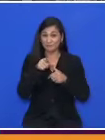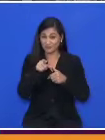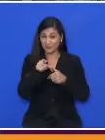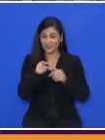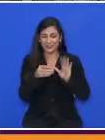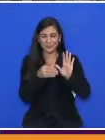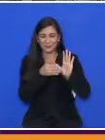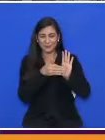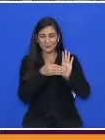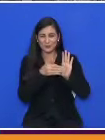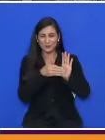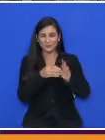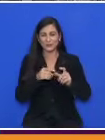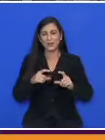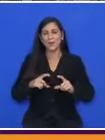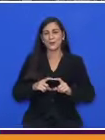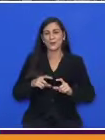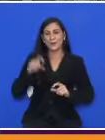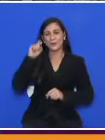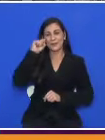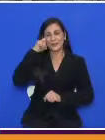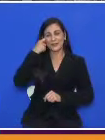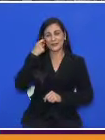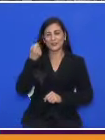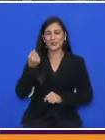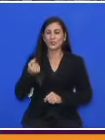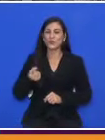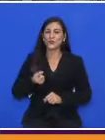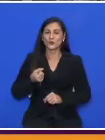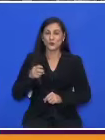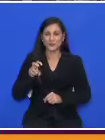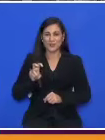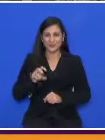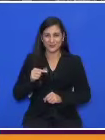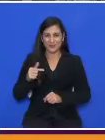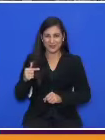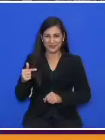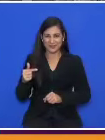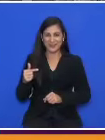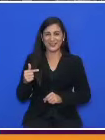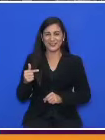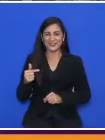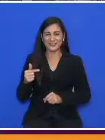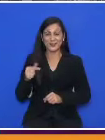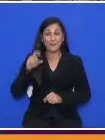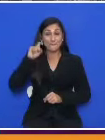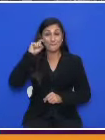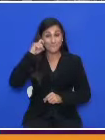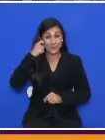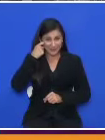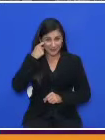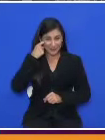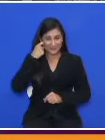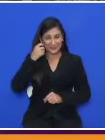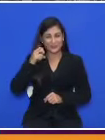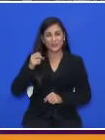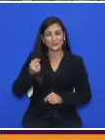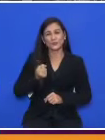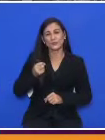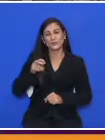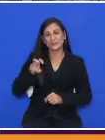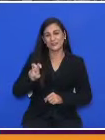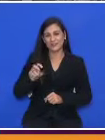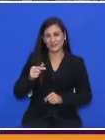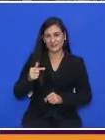apostou. Bola preta, número 57. Preta,